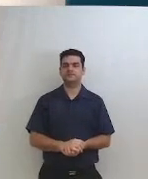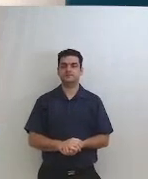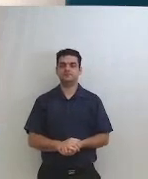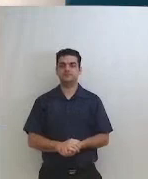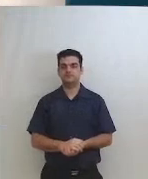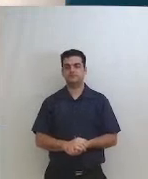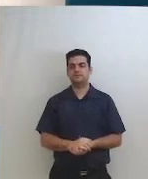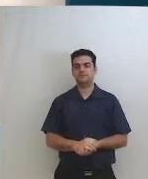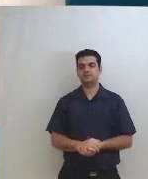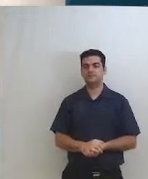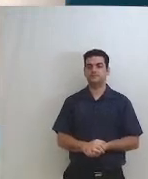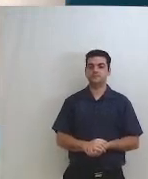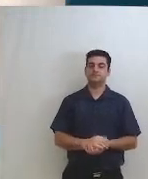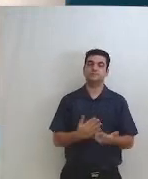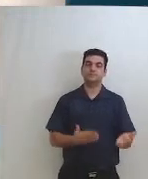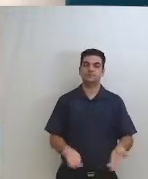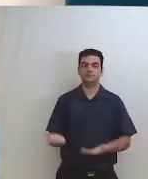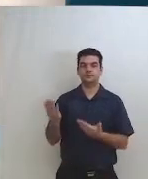Devolvo a palavra ao ilustre relator.